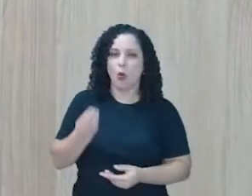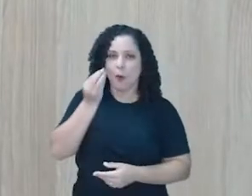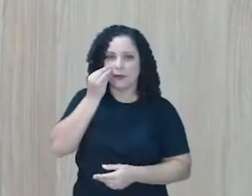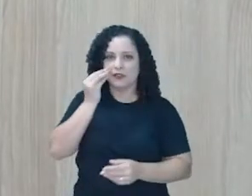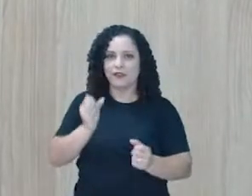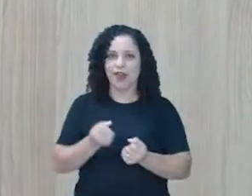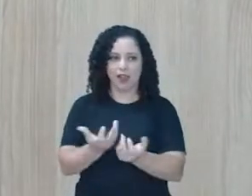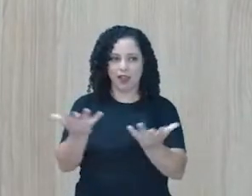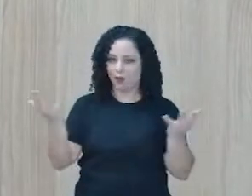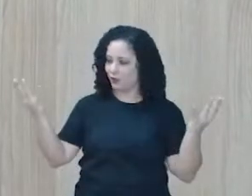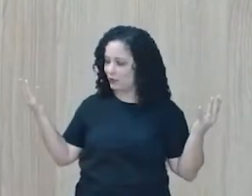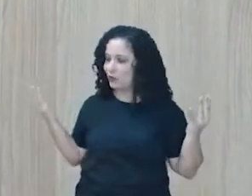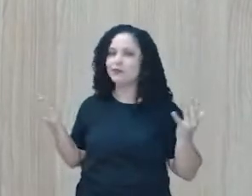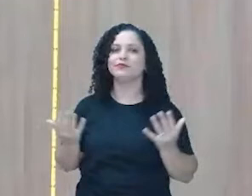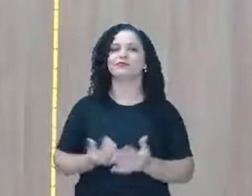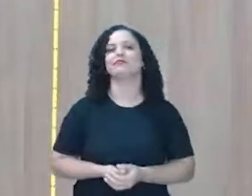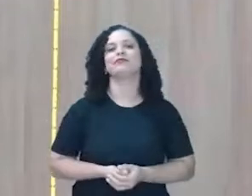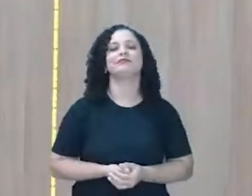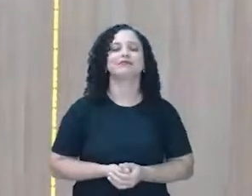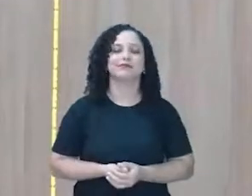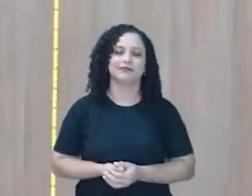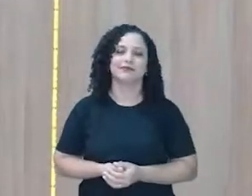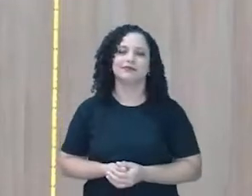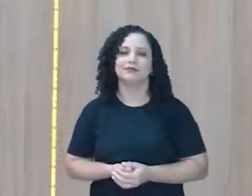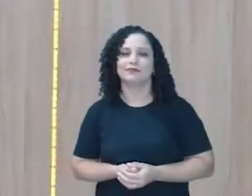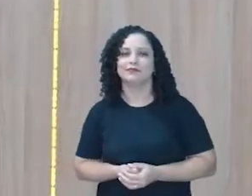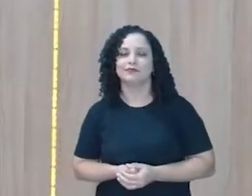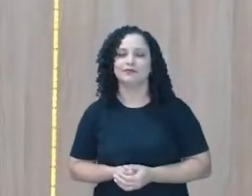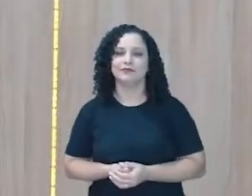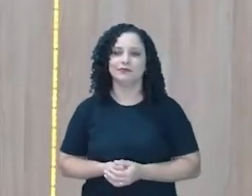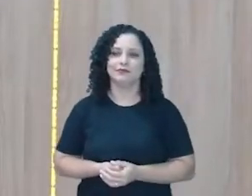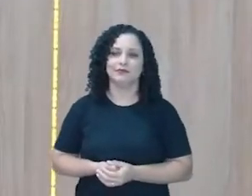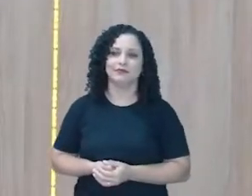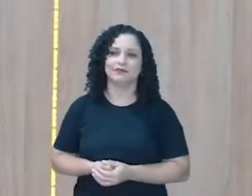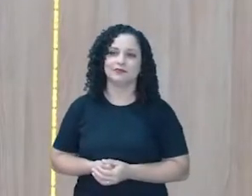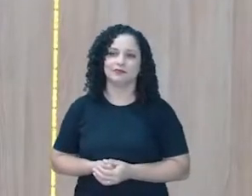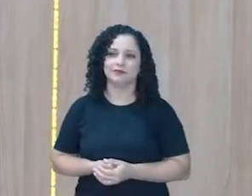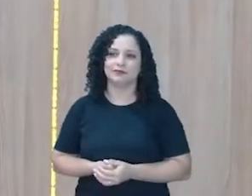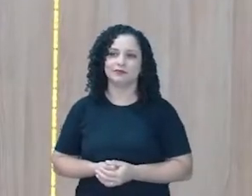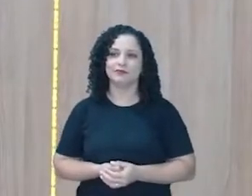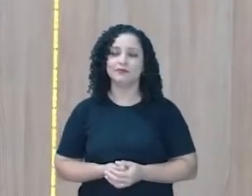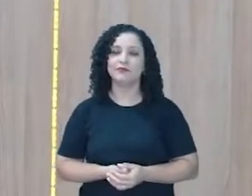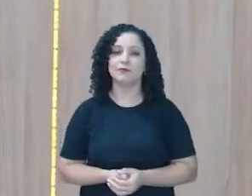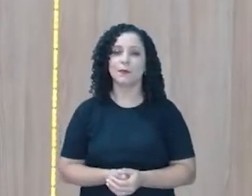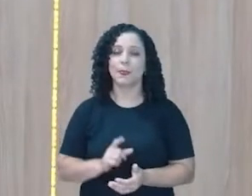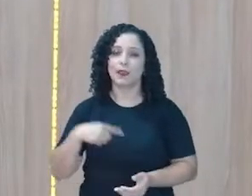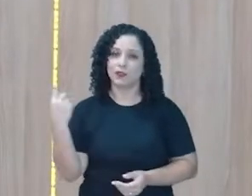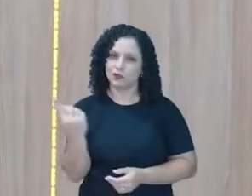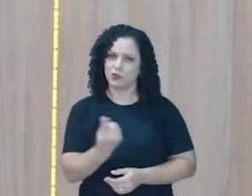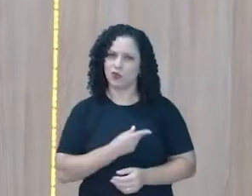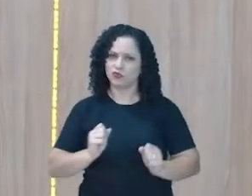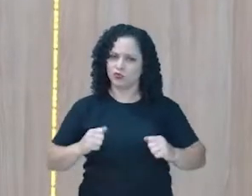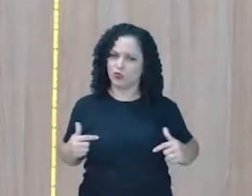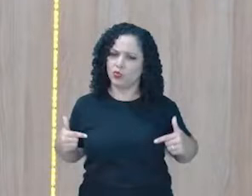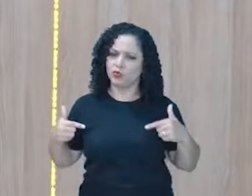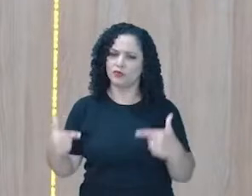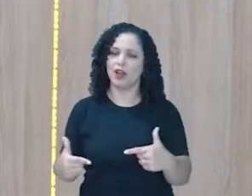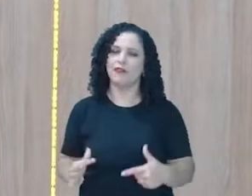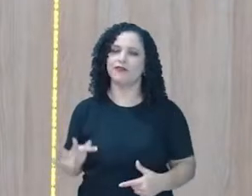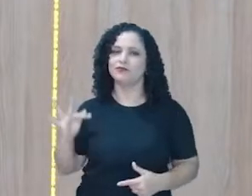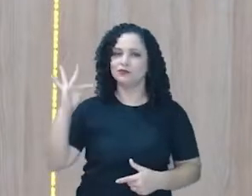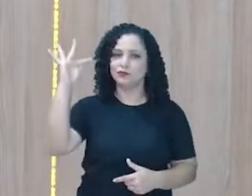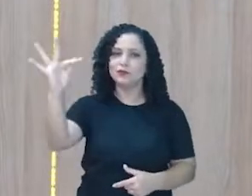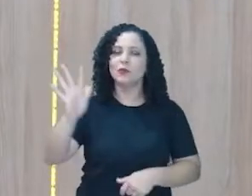ambiente ao nosso redor, né? Ao redor. Obrigado. Exato. A gente está buscando melhorias, né? Um